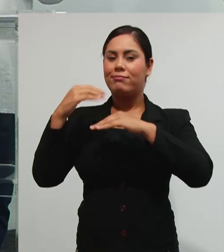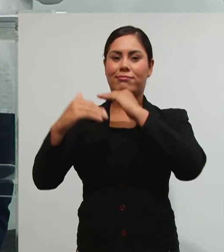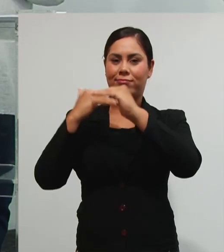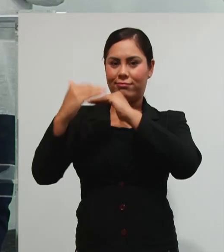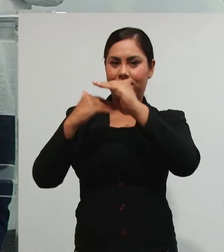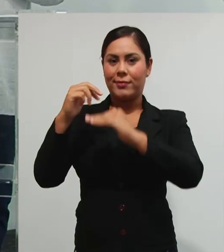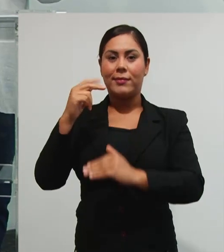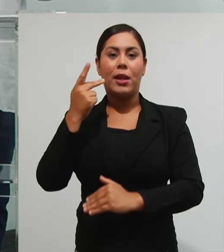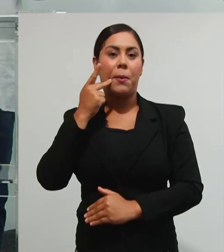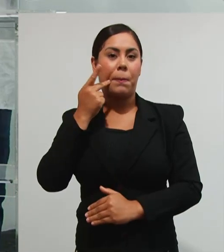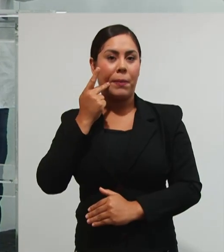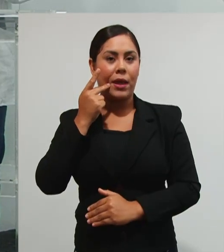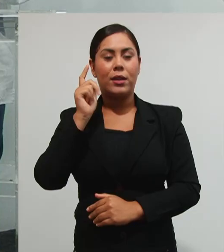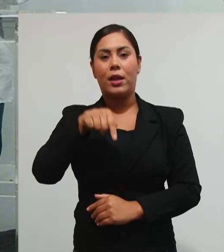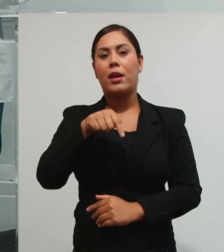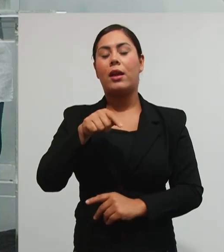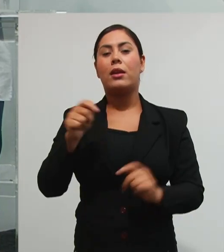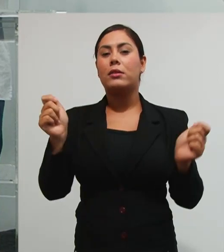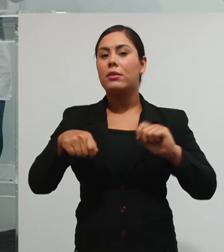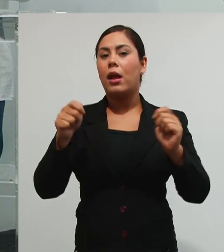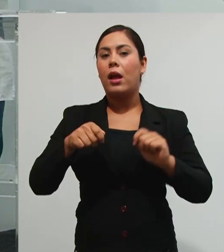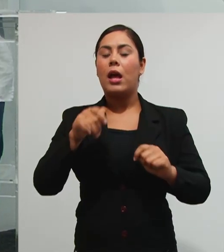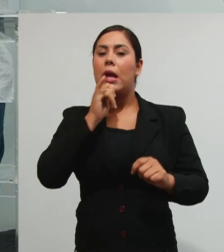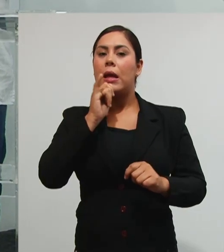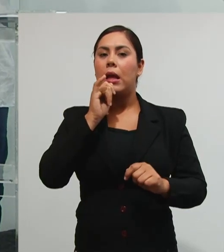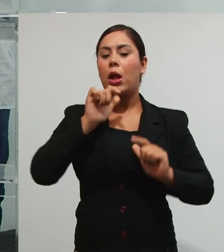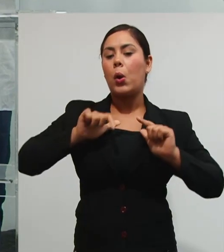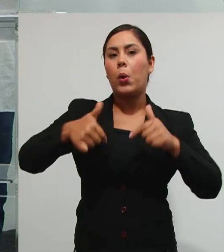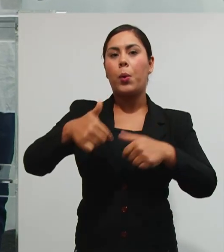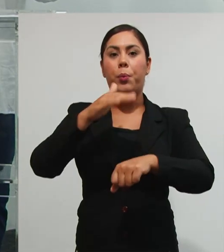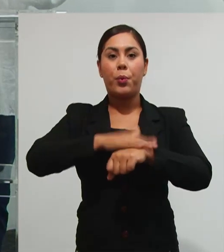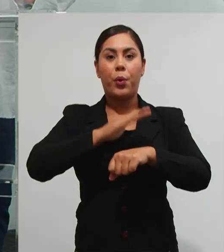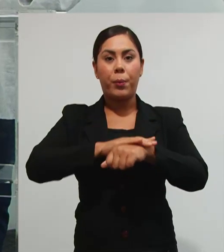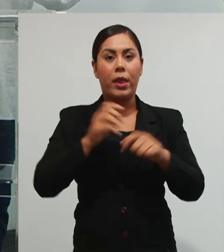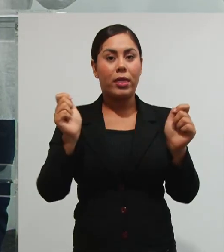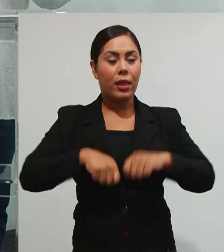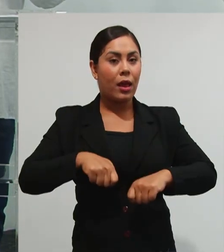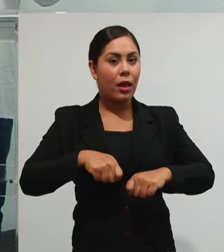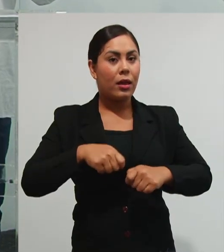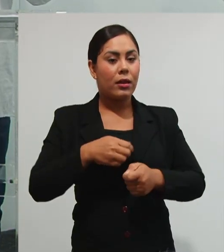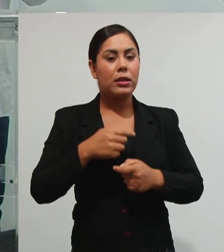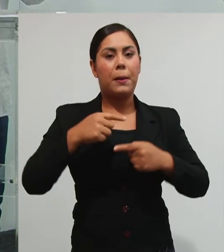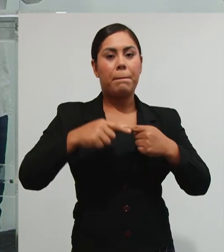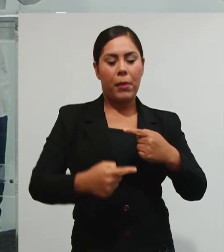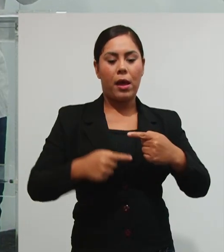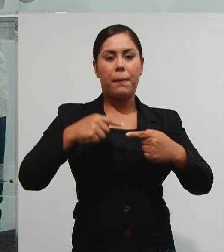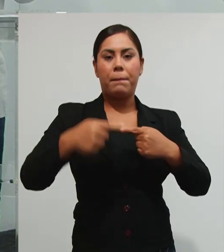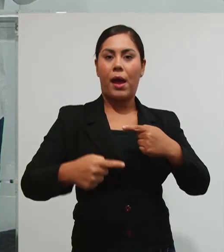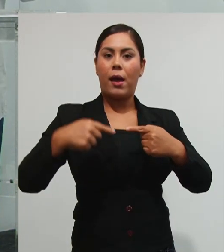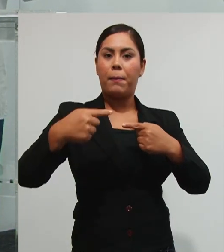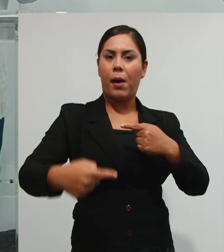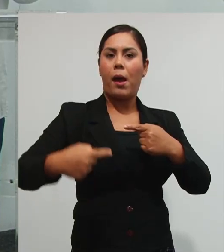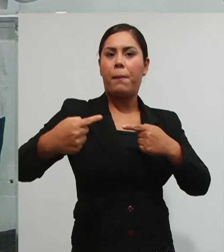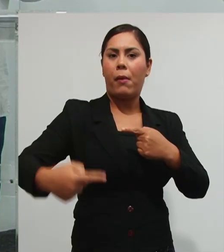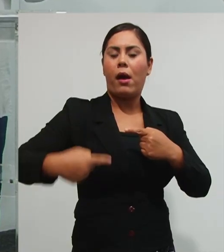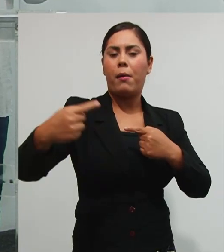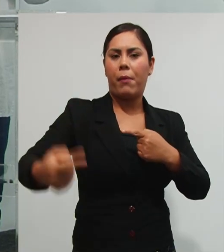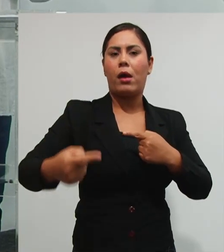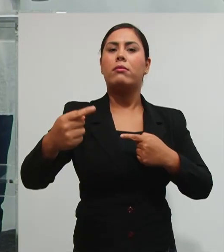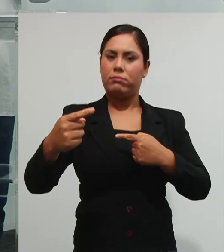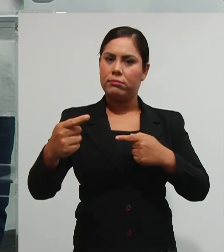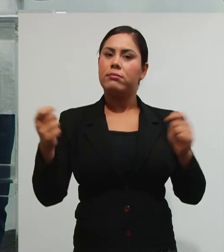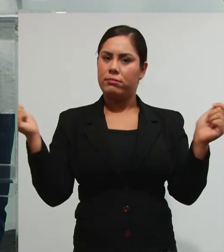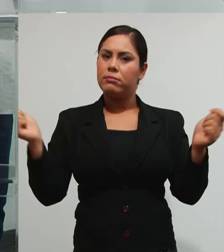de Piaget é o fato de que as atividades têm que ser dadas com sequenciamento lógico.